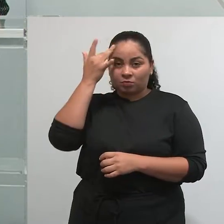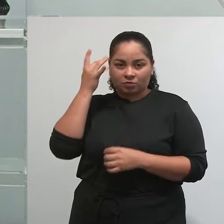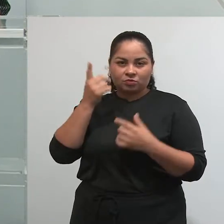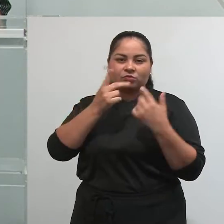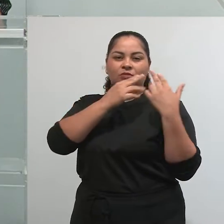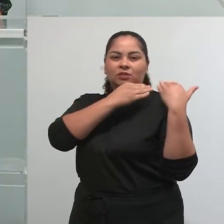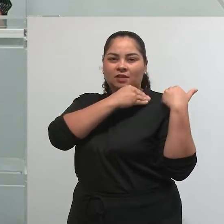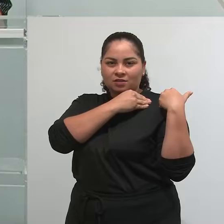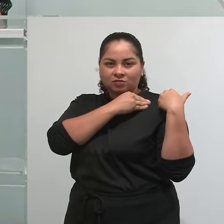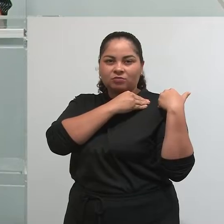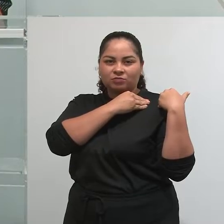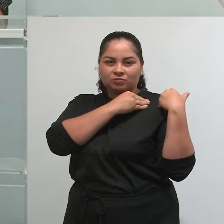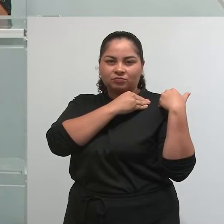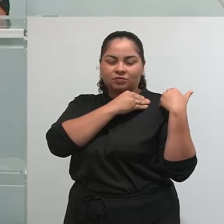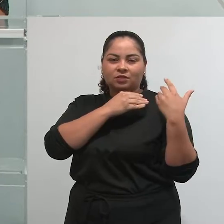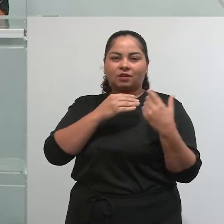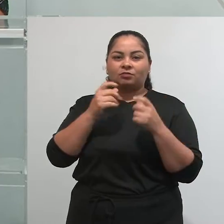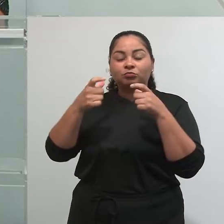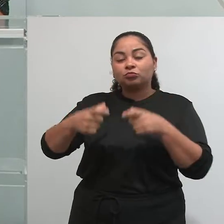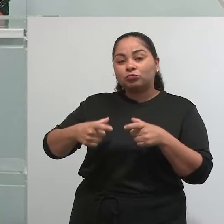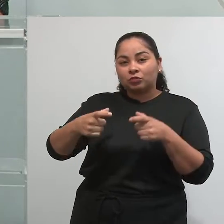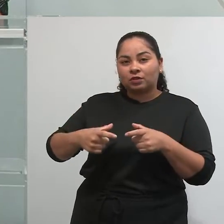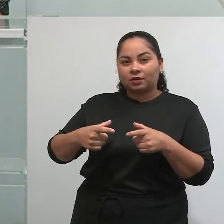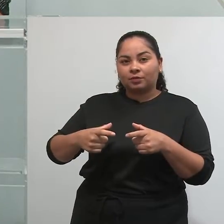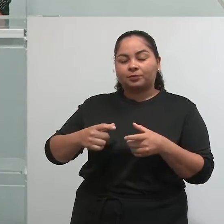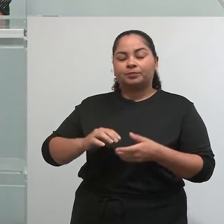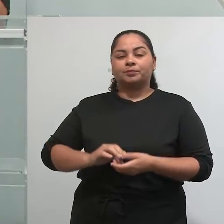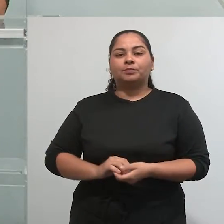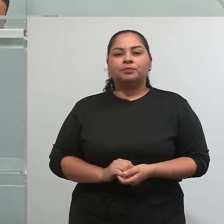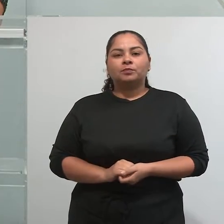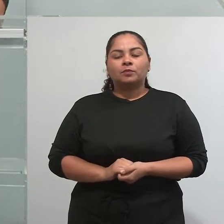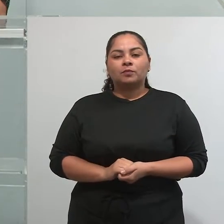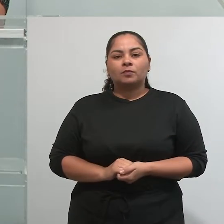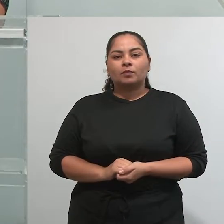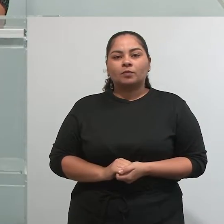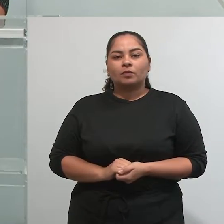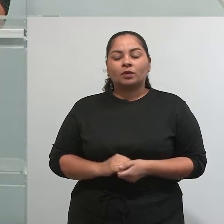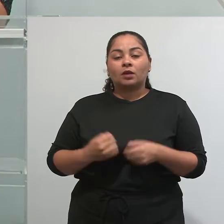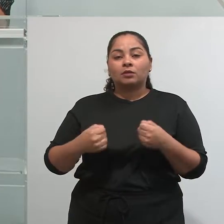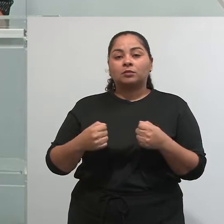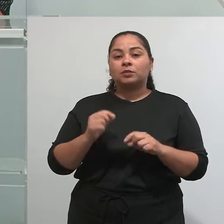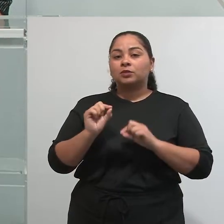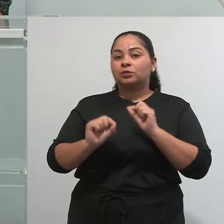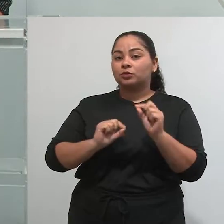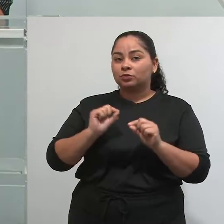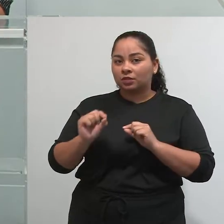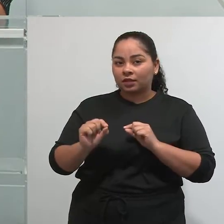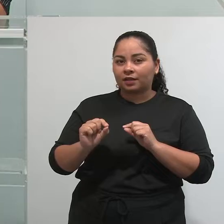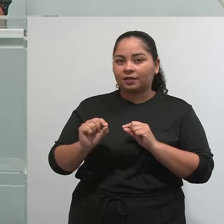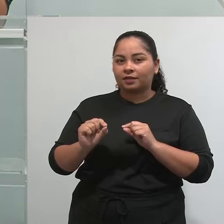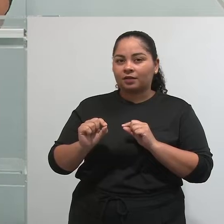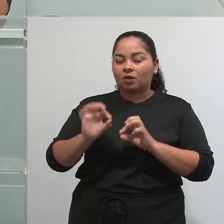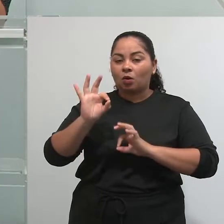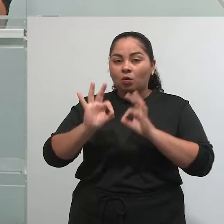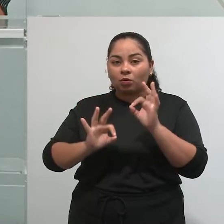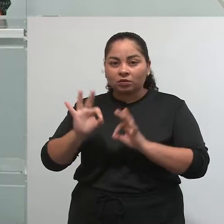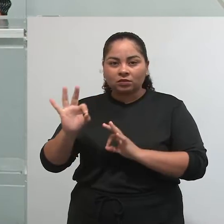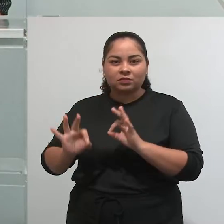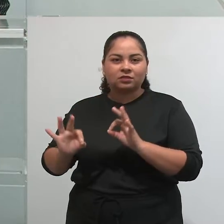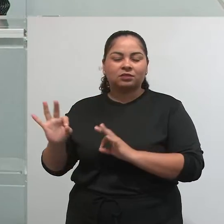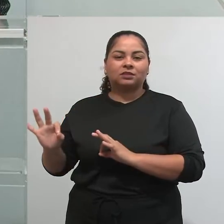escolheu. Porque às vezes uma data boa para você pode não ser uma data boa para aquele local. Mas também